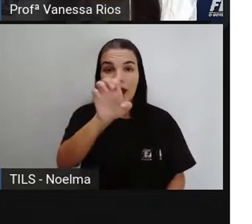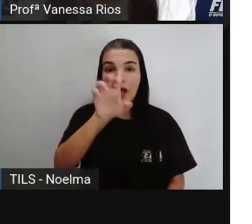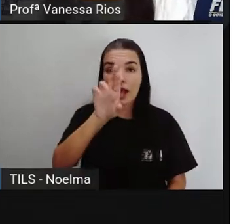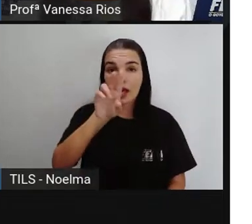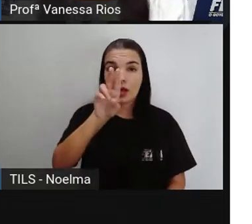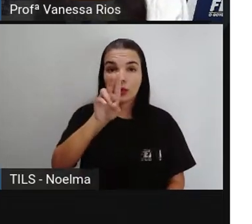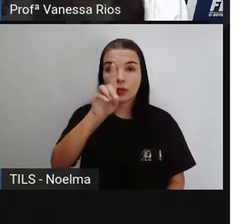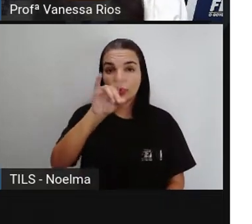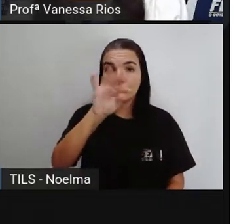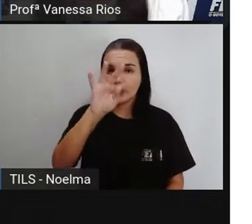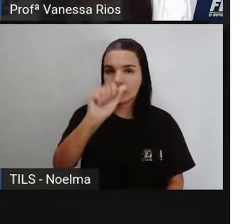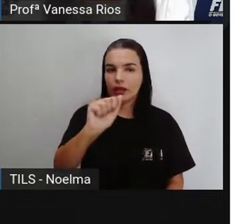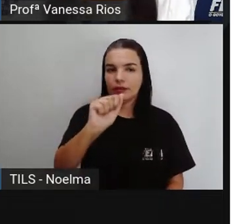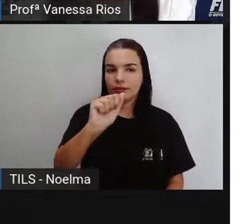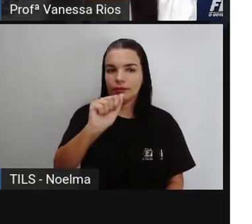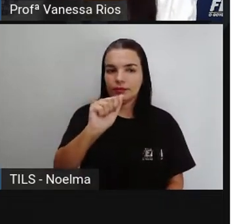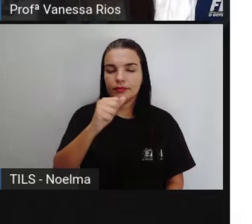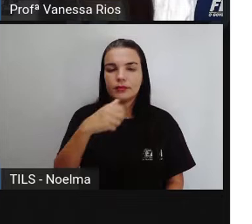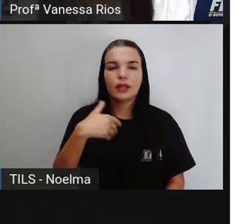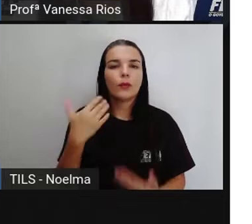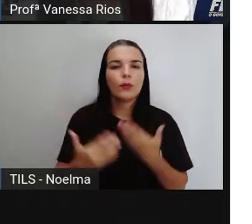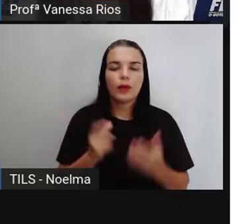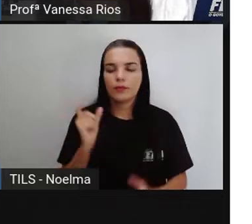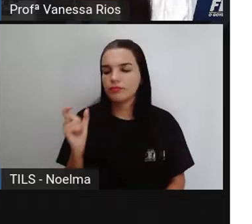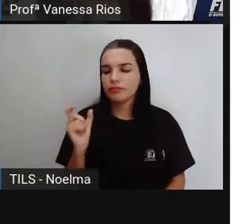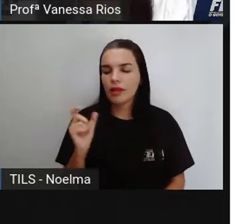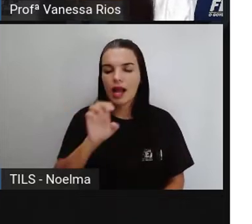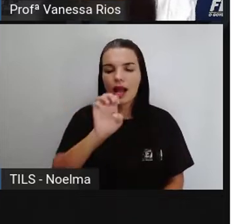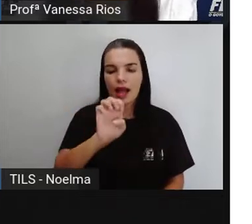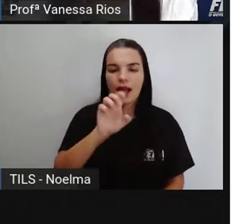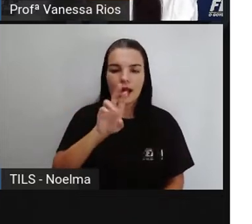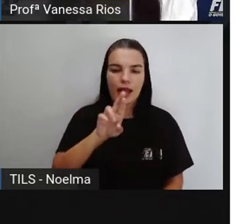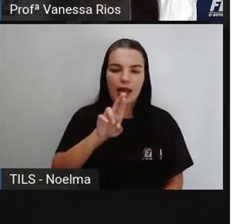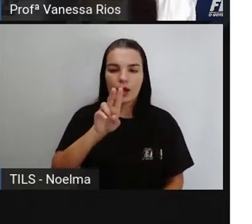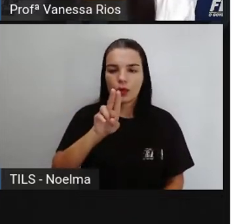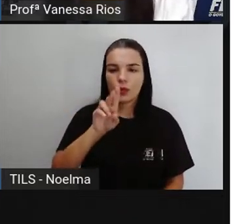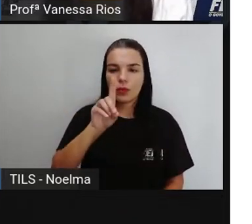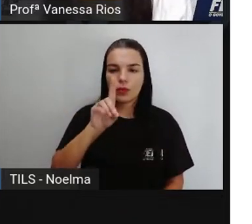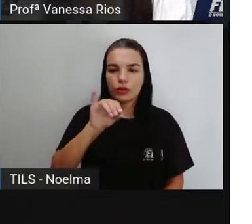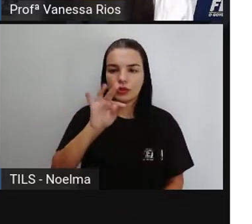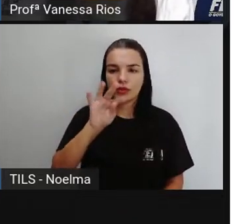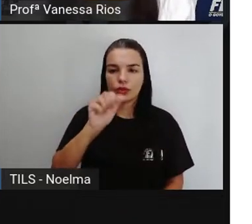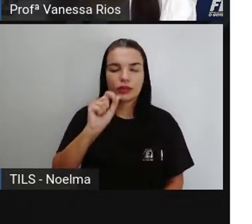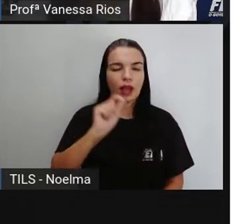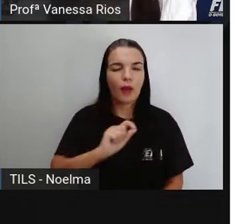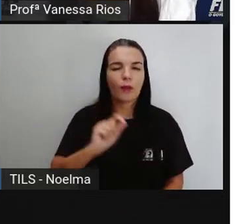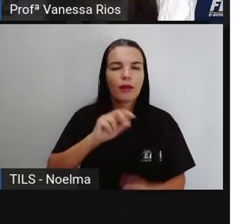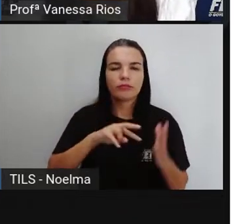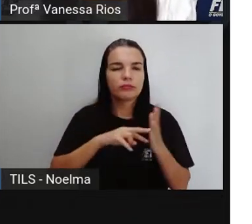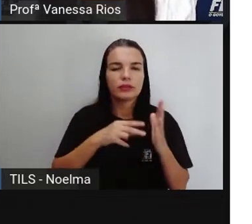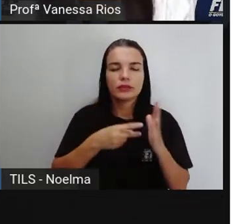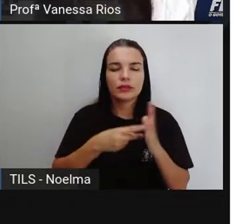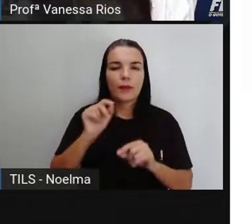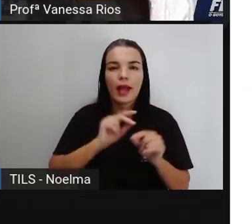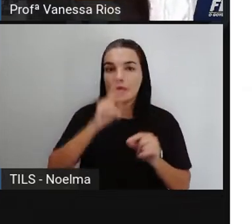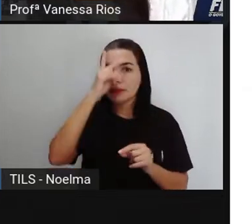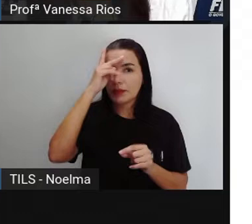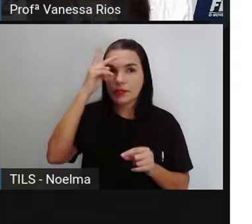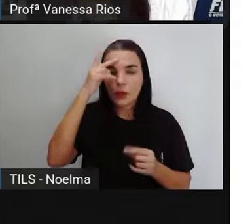cultura erudita, né? Essa palavra aí, erudita, está relacionada à questão dos intelectuais,